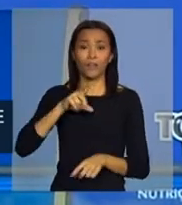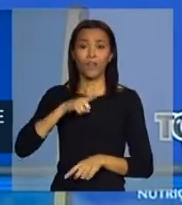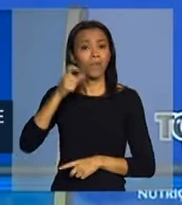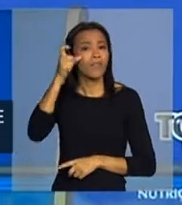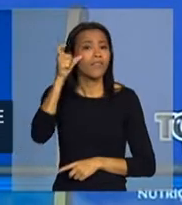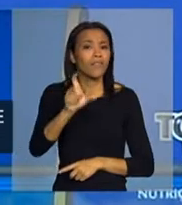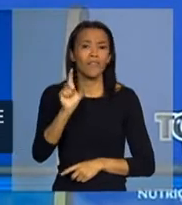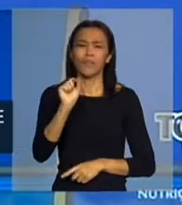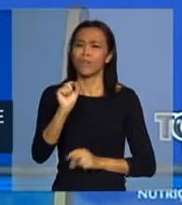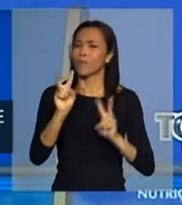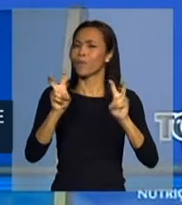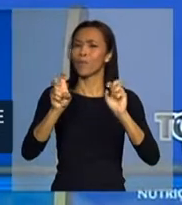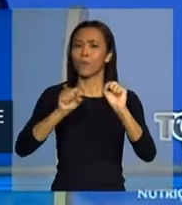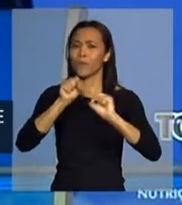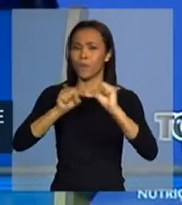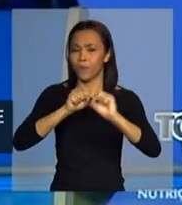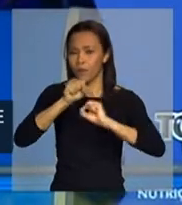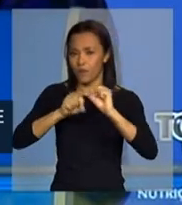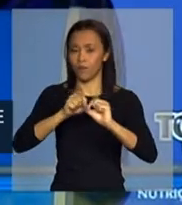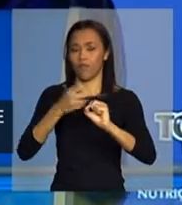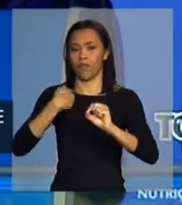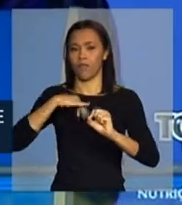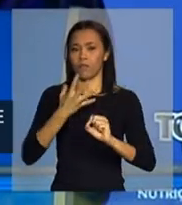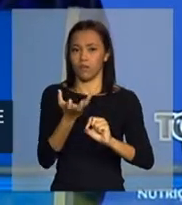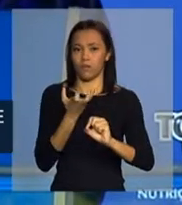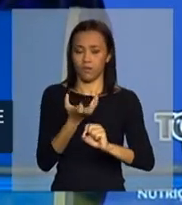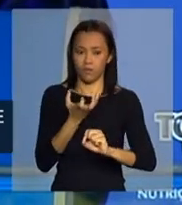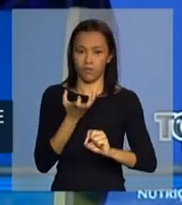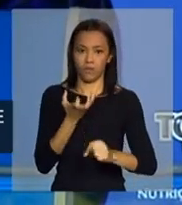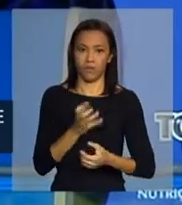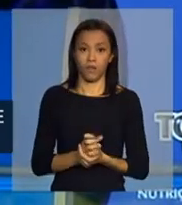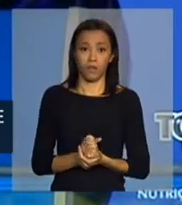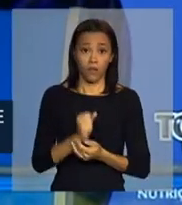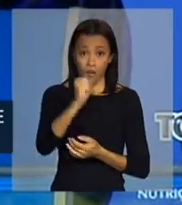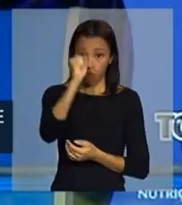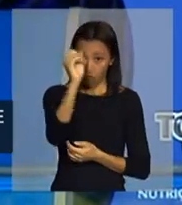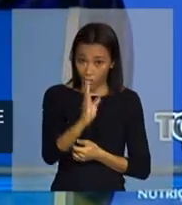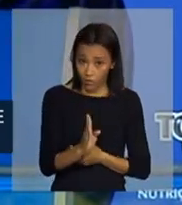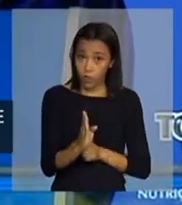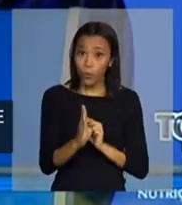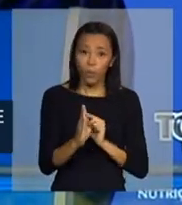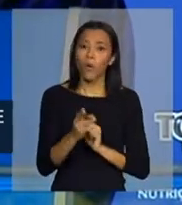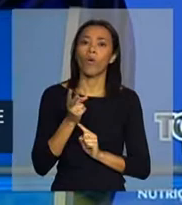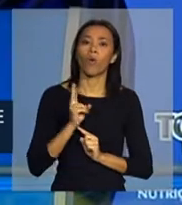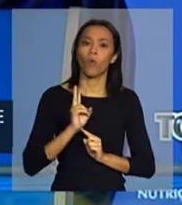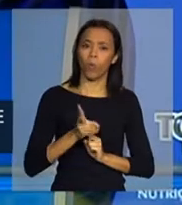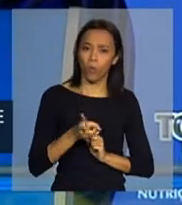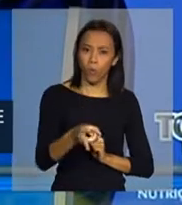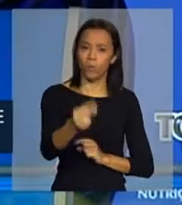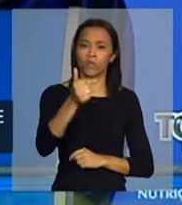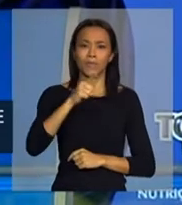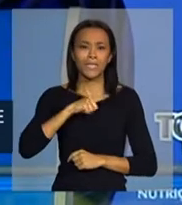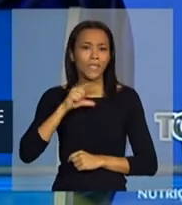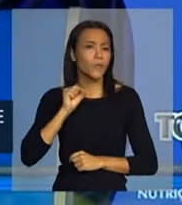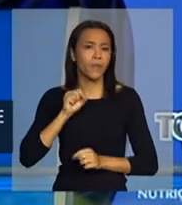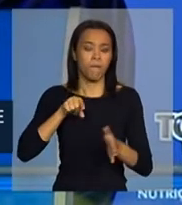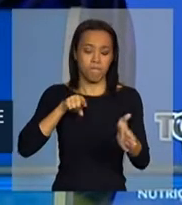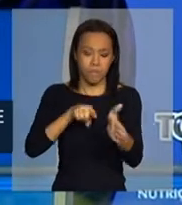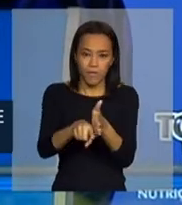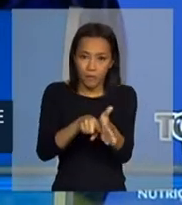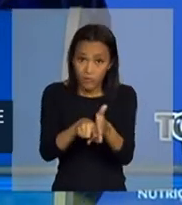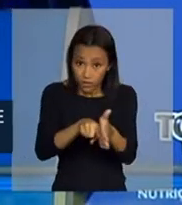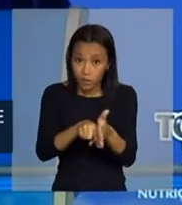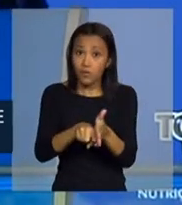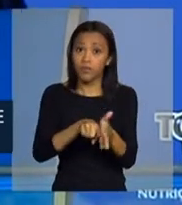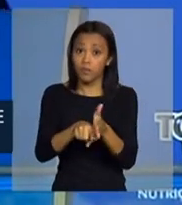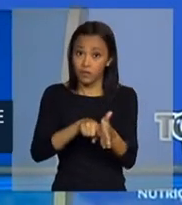numa questão. Nós queremos que o Brasil continue tendo pesquisa